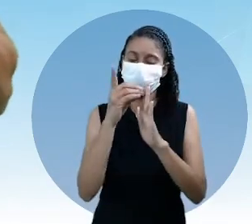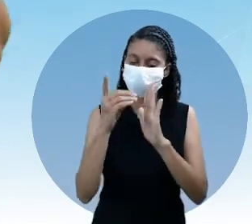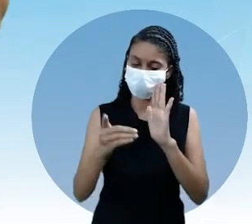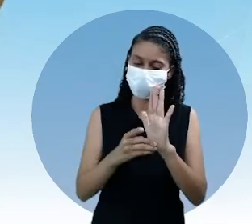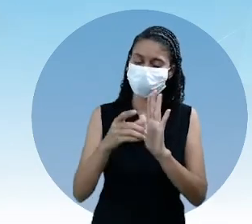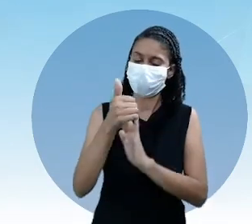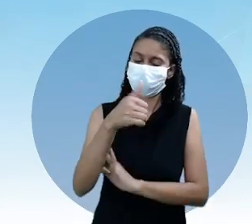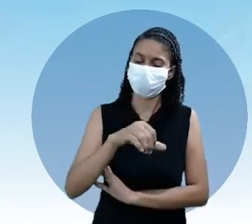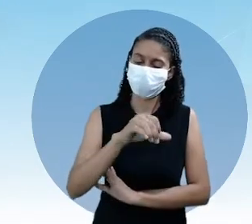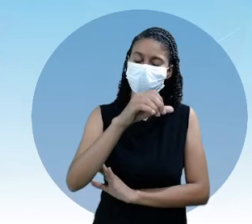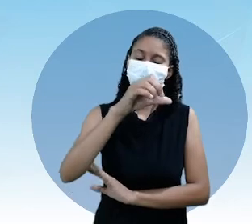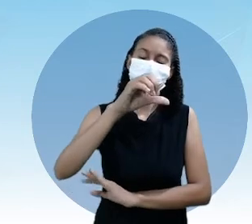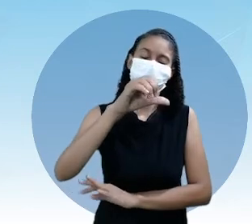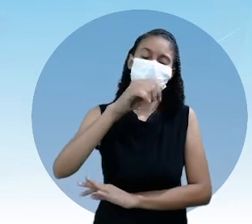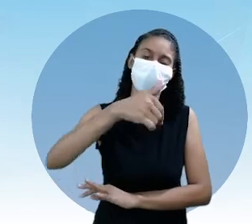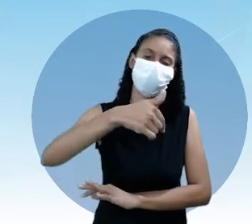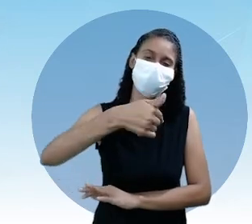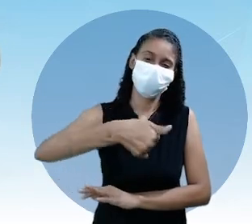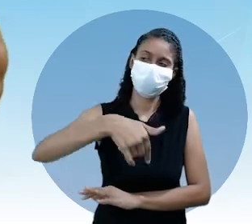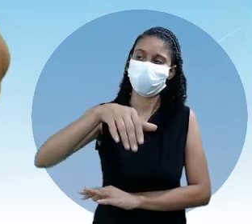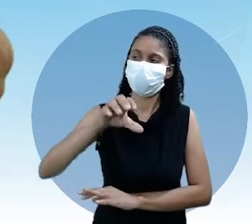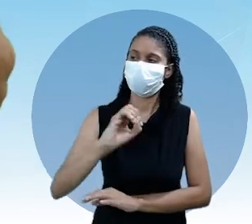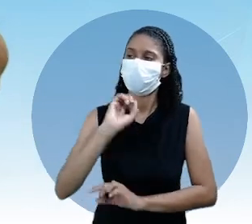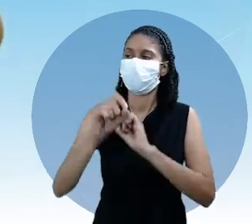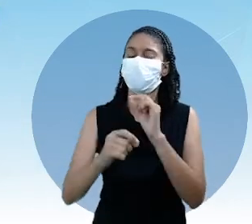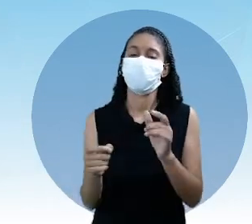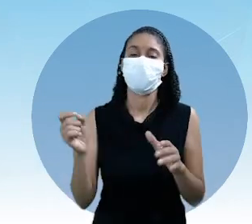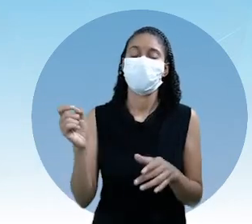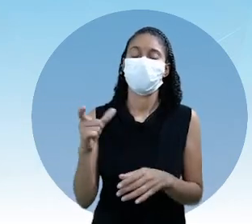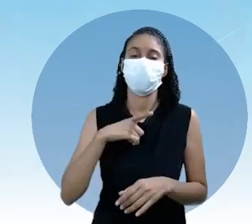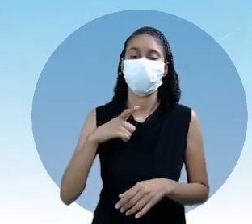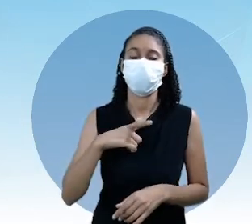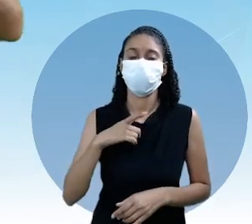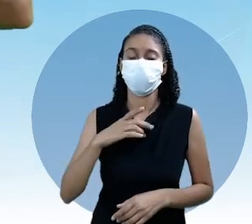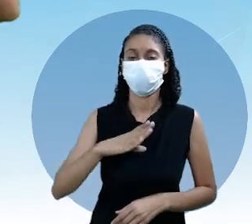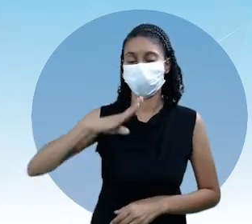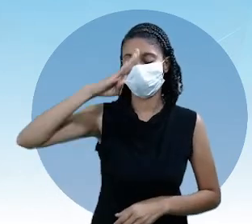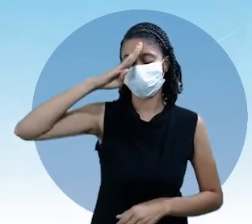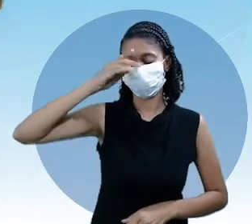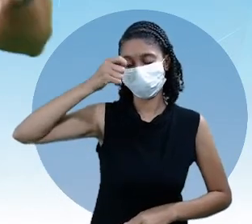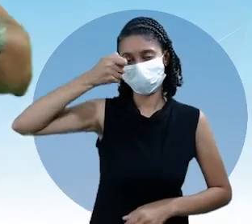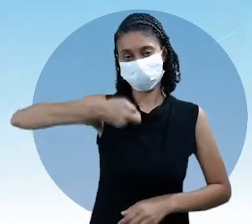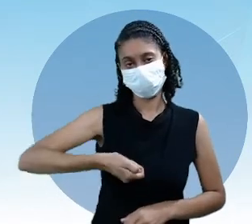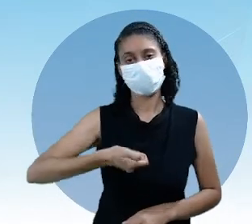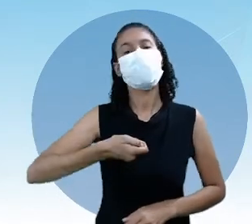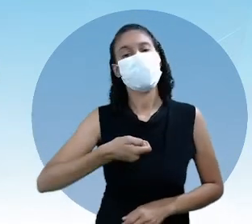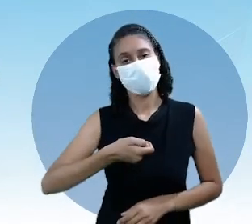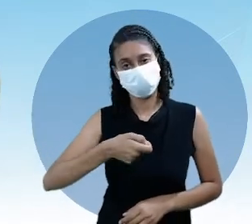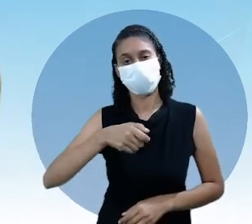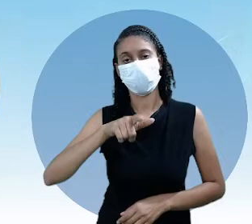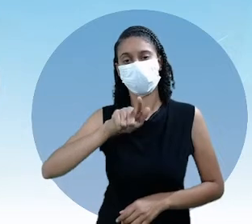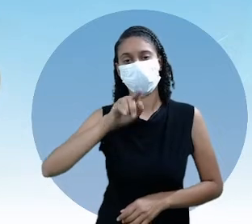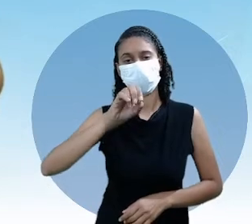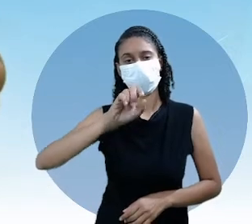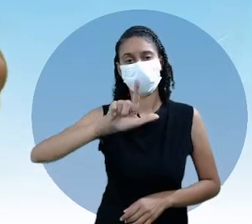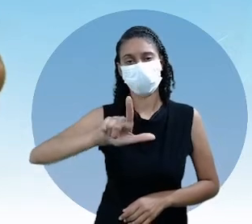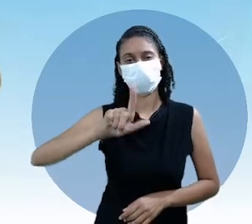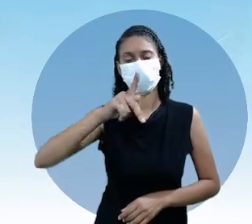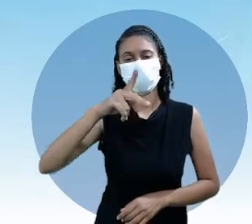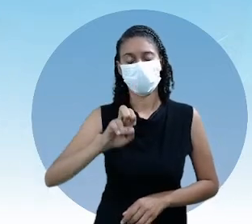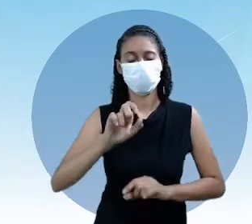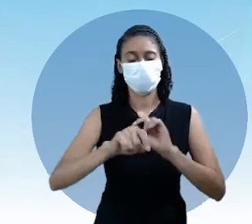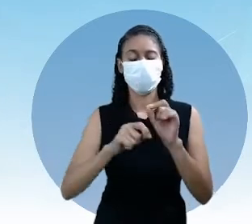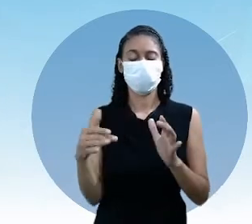né, vai cessar, né, um pouco o pensamento, né, de Furtado dentro do cenário econômico nacional, né? Então,